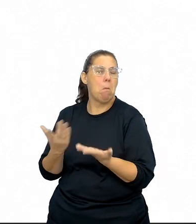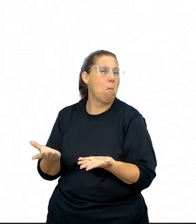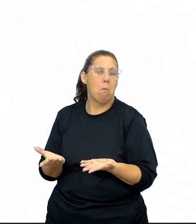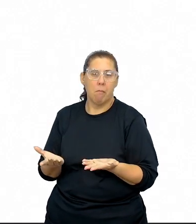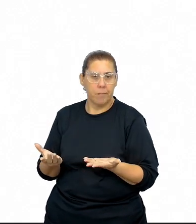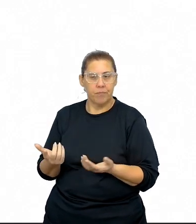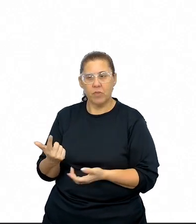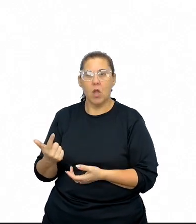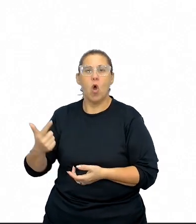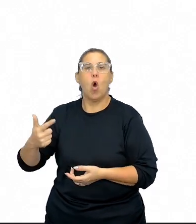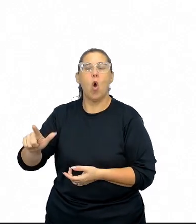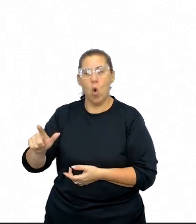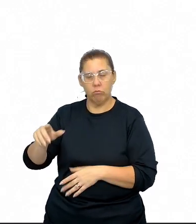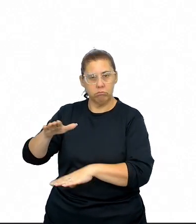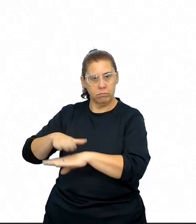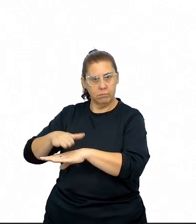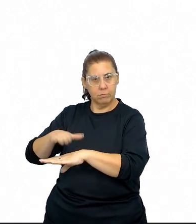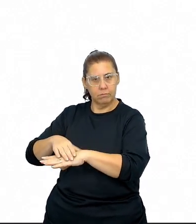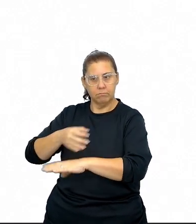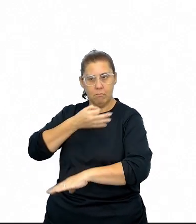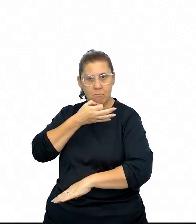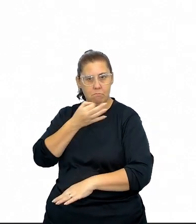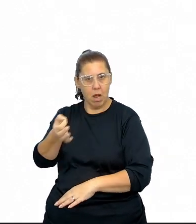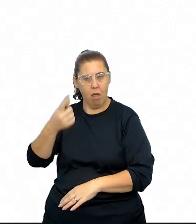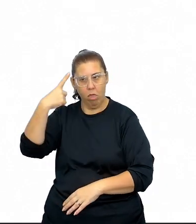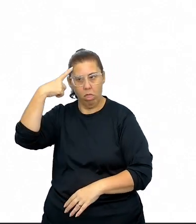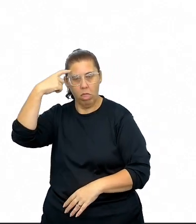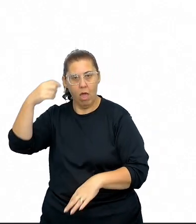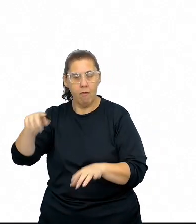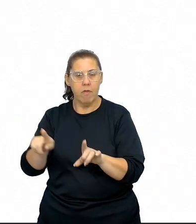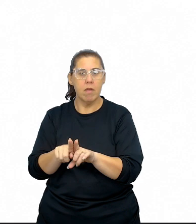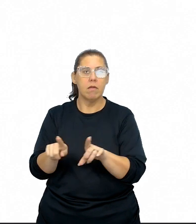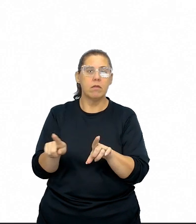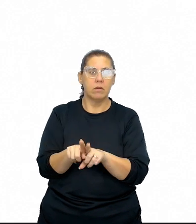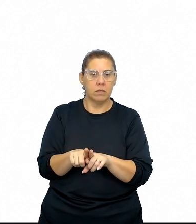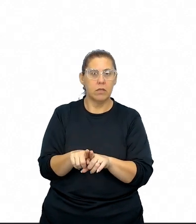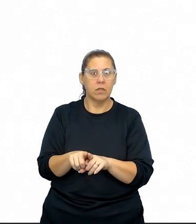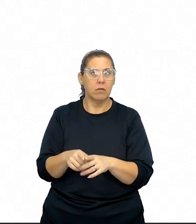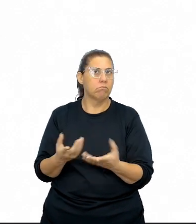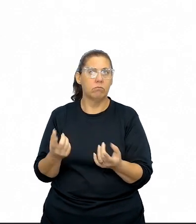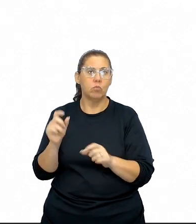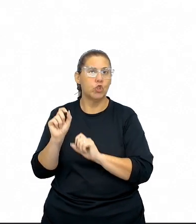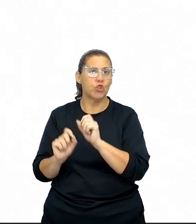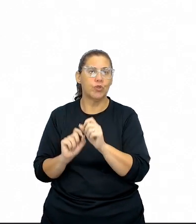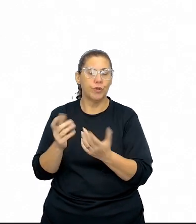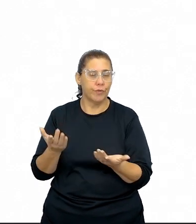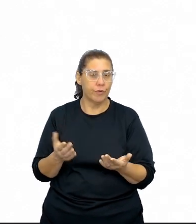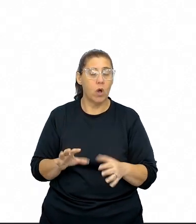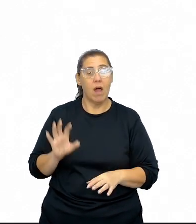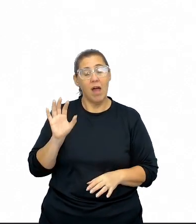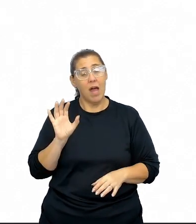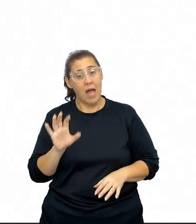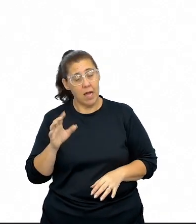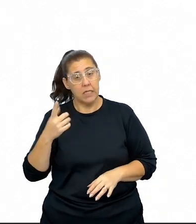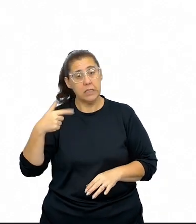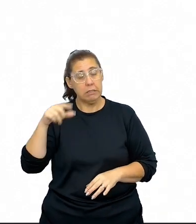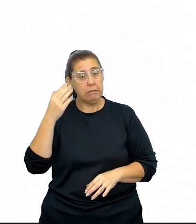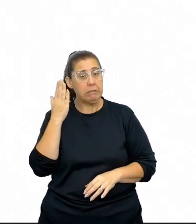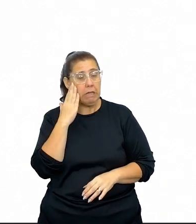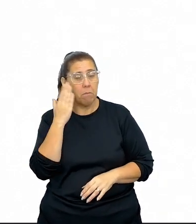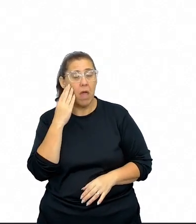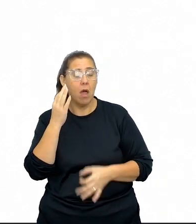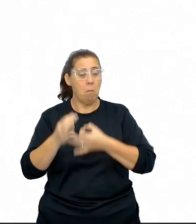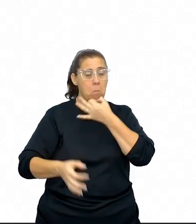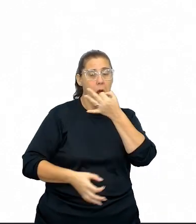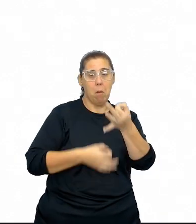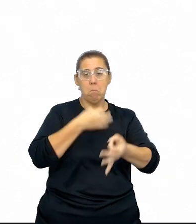fornecidas por outros, né, sobre as suas ideias e também sobre as suas ações. Dessa maneira, né, saber argumentar